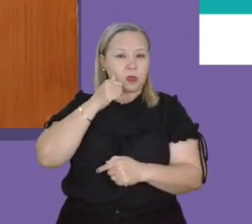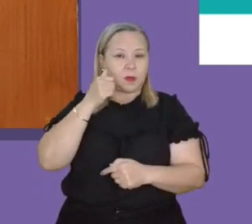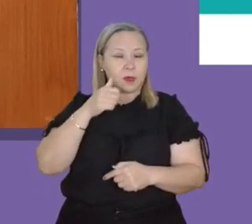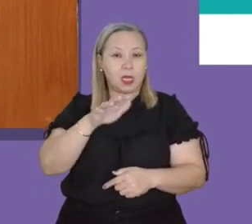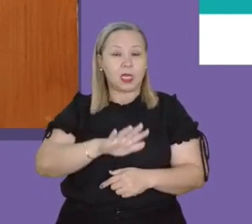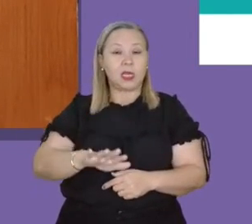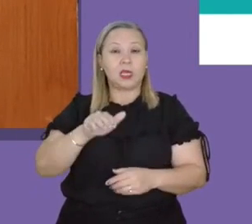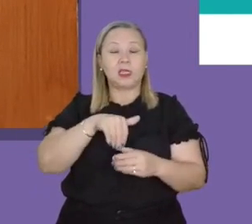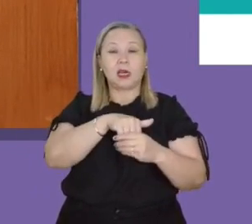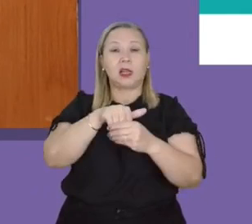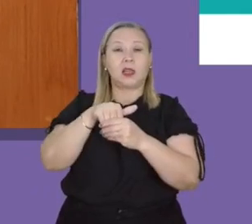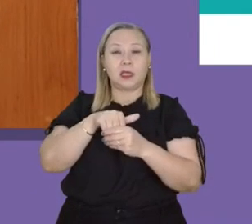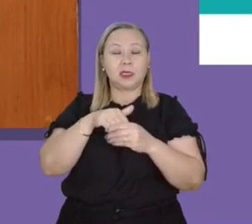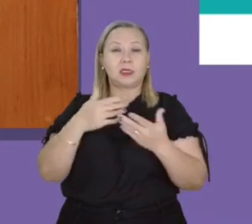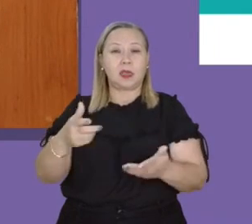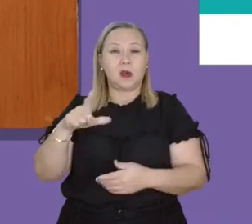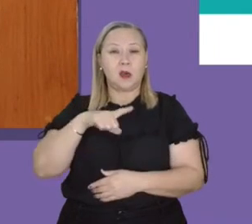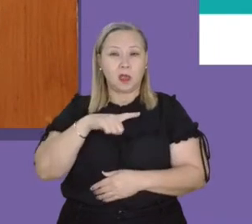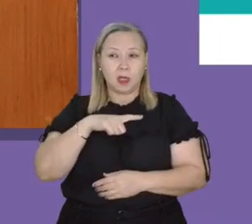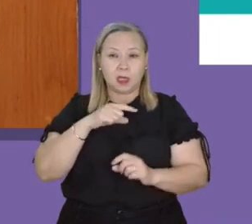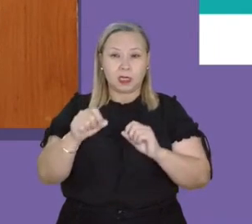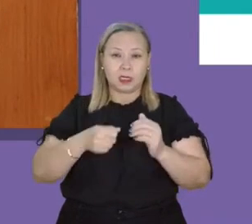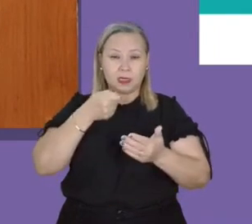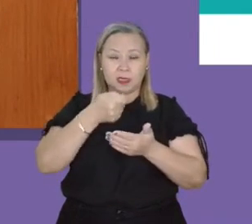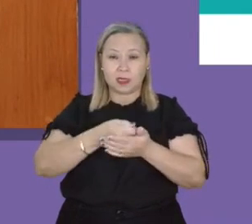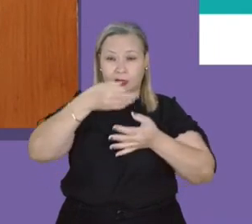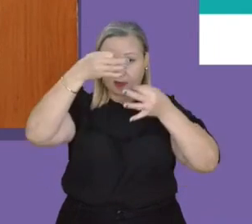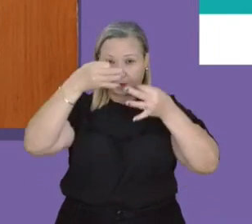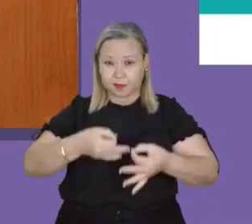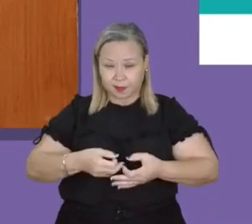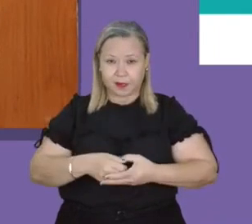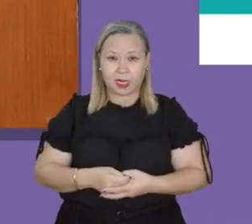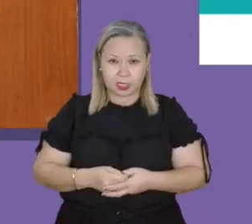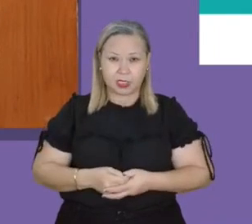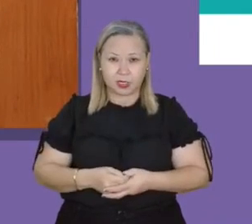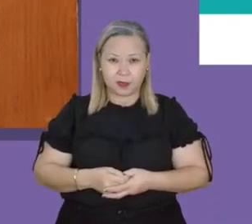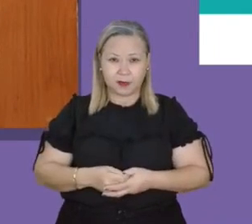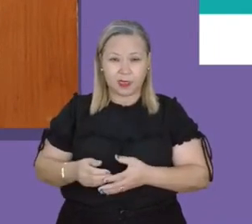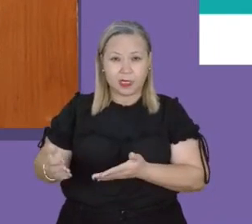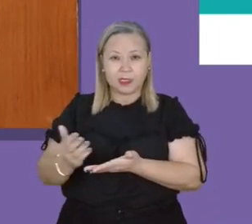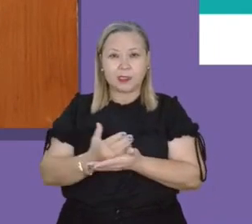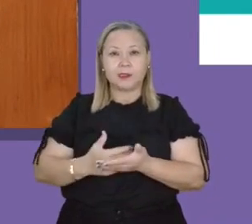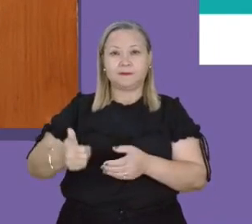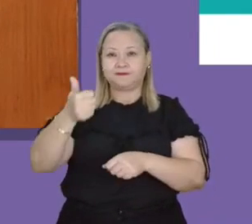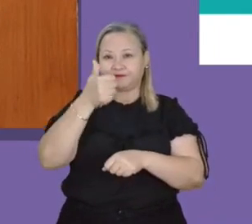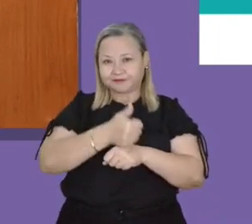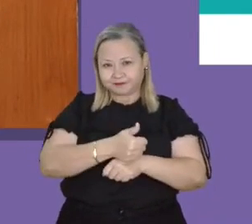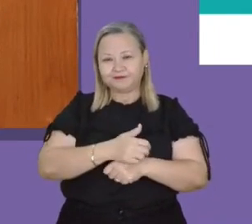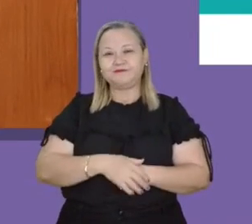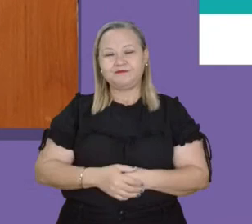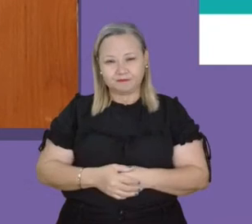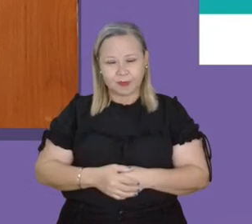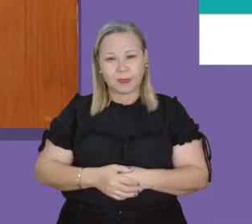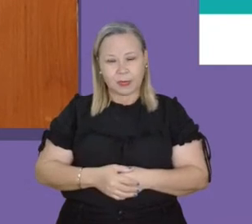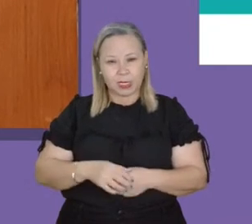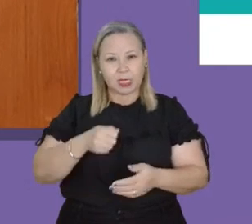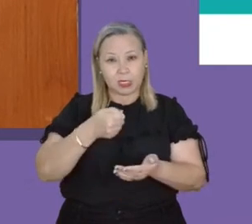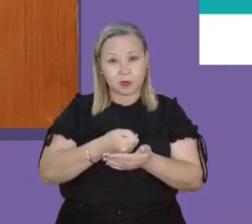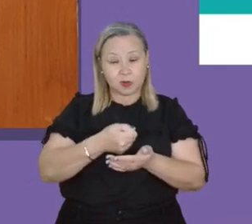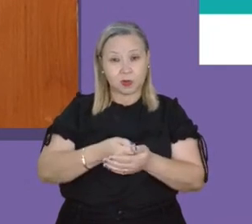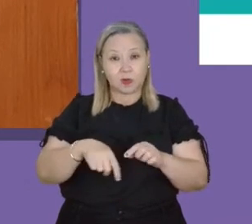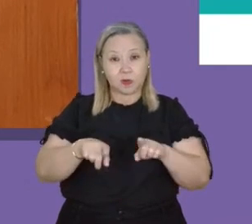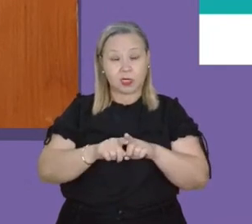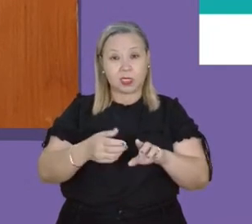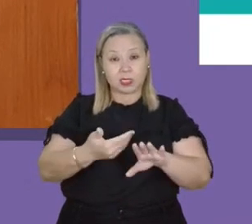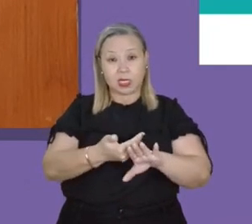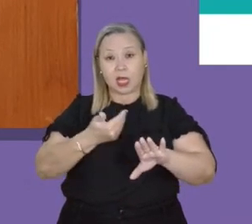foi quando houve definitivamente a deposição da presidenta, né? O golpe se consolidou mesmo, ela já estava